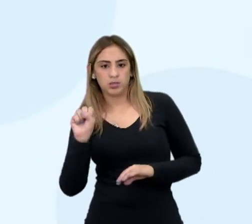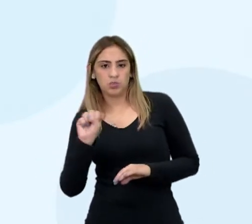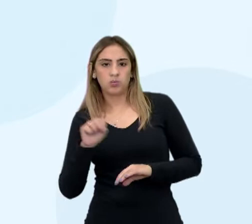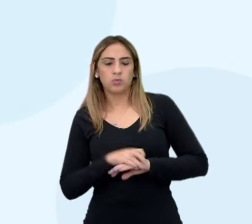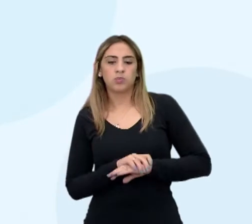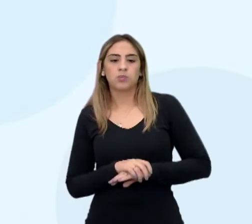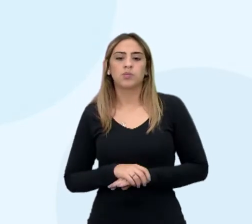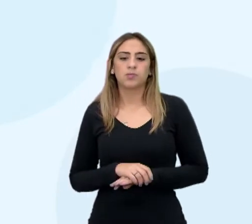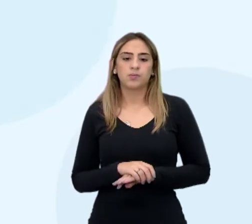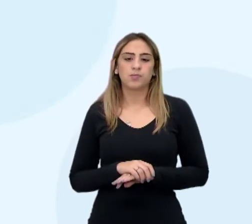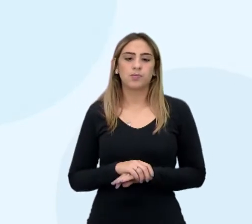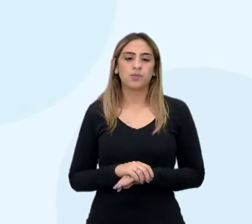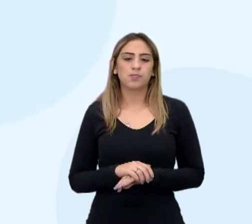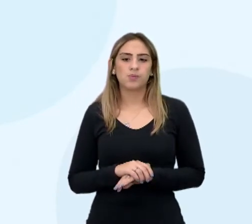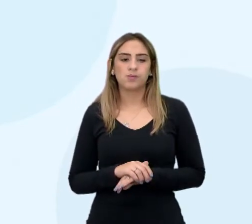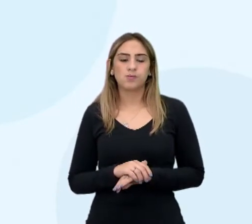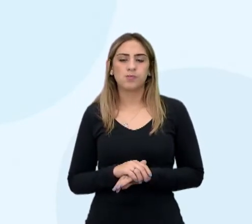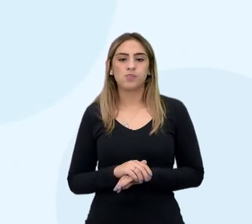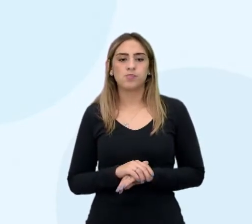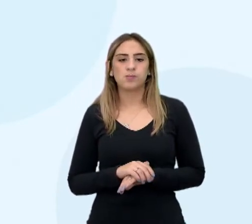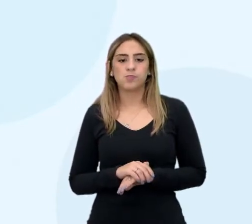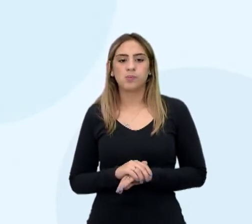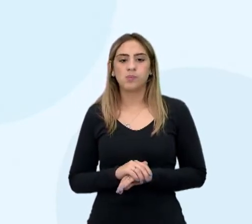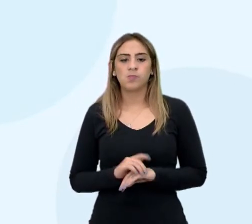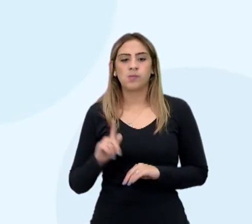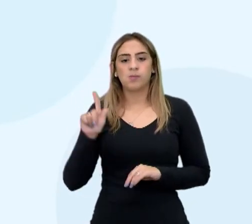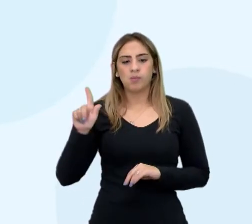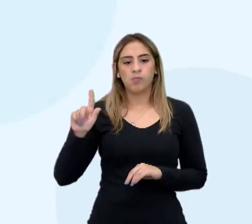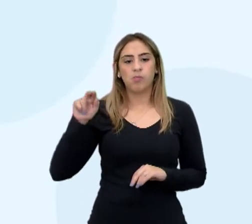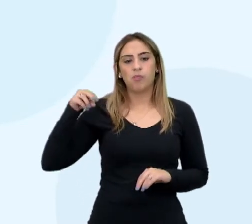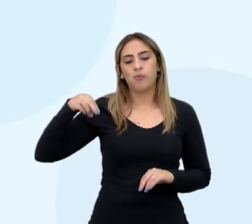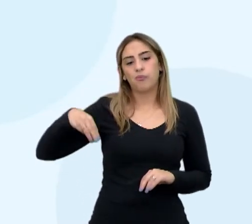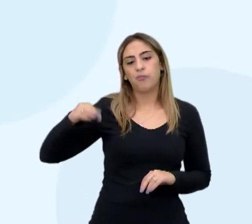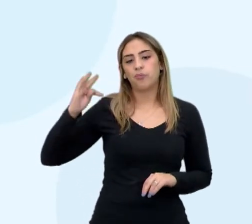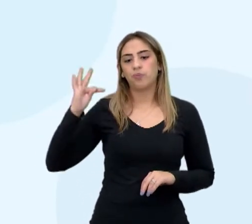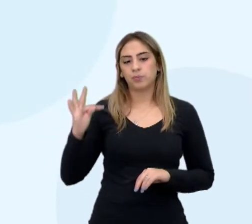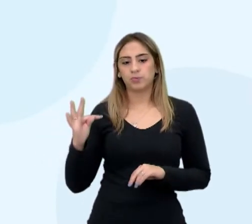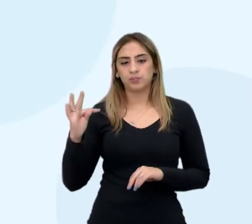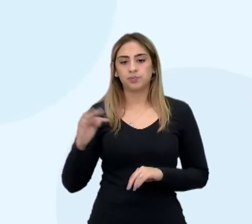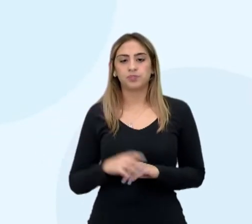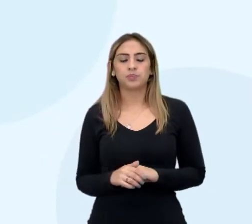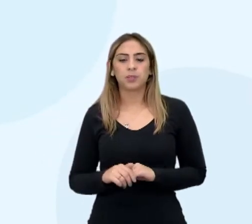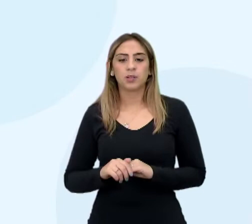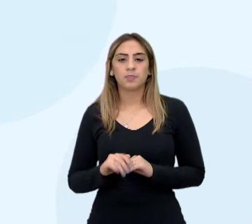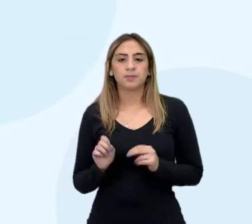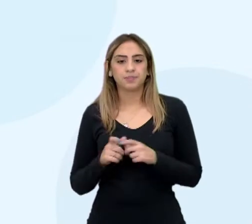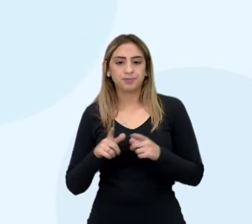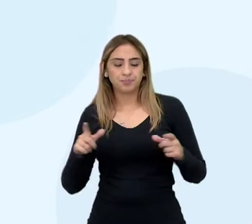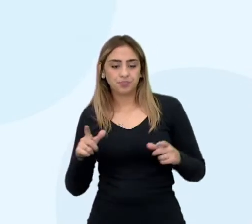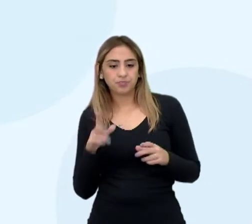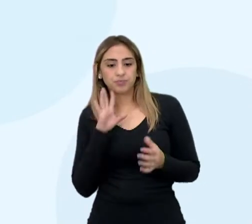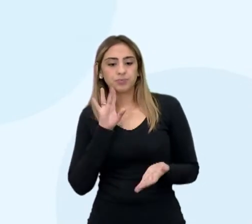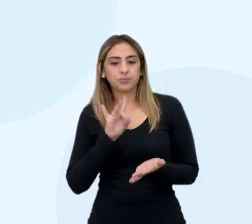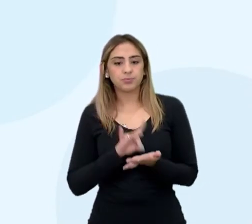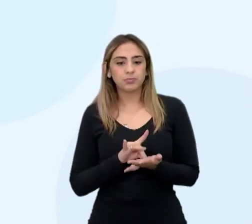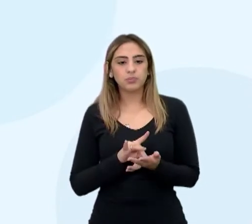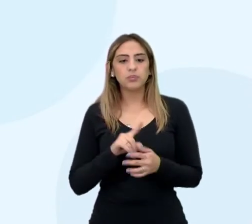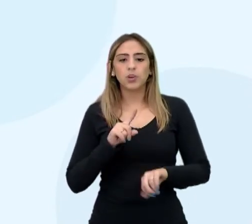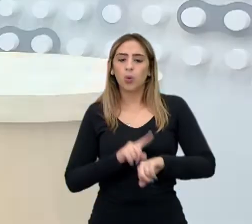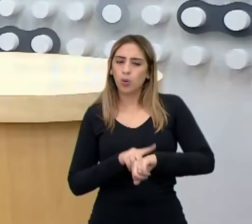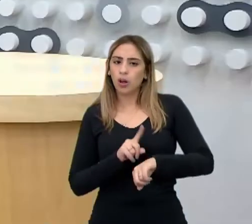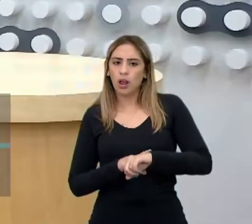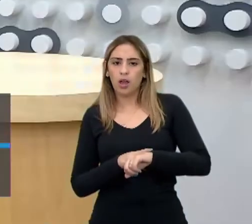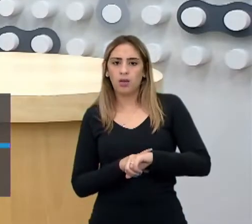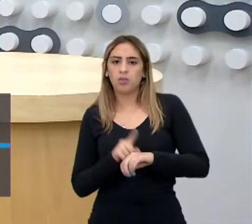Né? GMT porque está, né, é uma abreviação em inglês, né, que tem Greenwich Meridional Time, né, que é